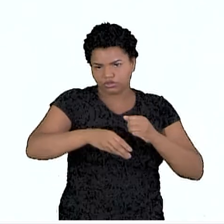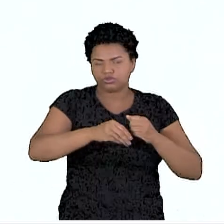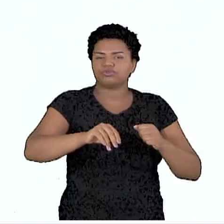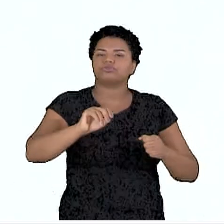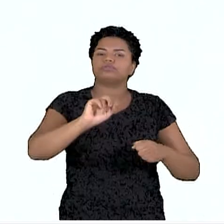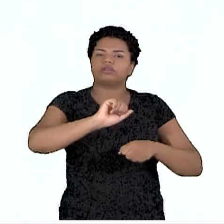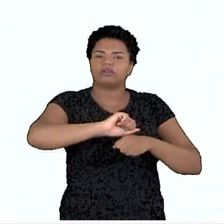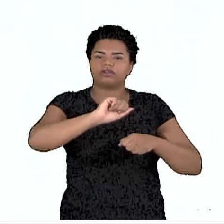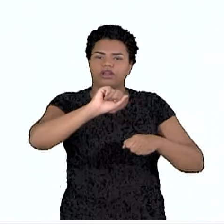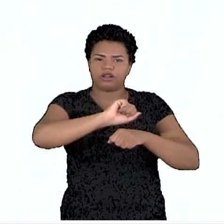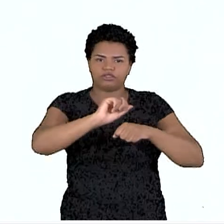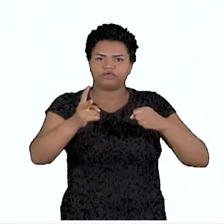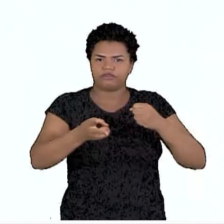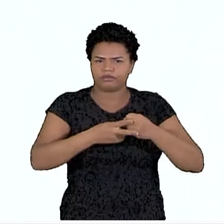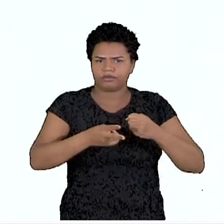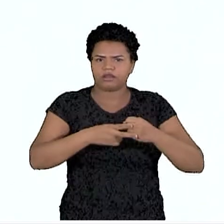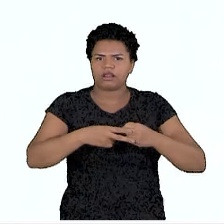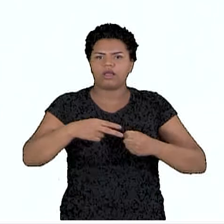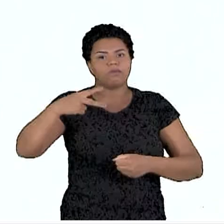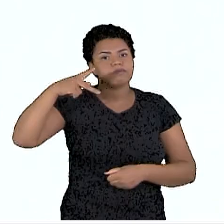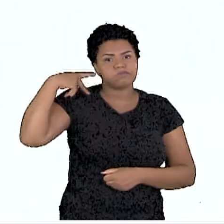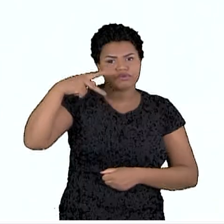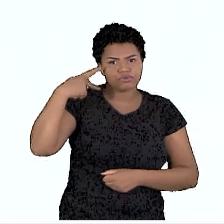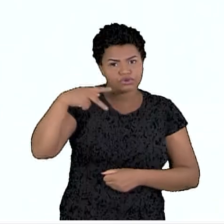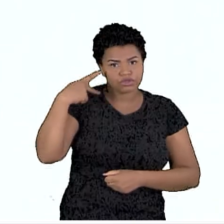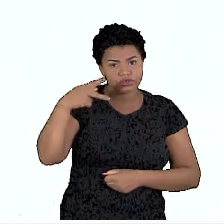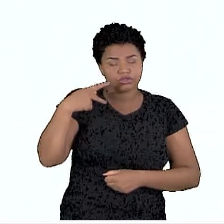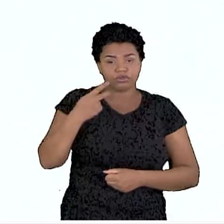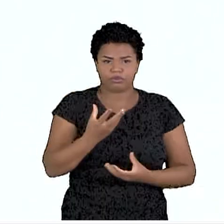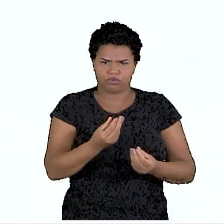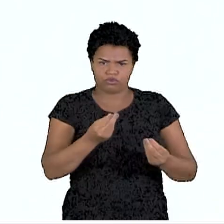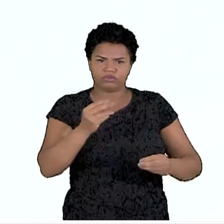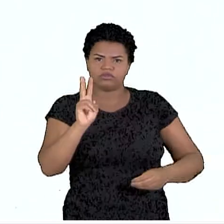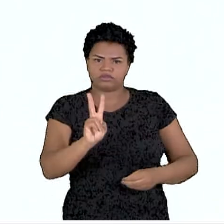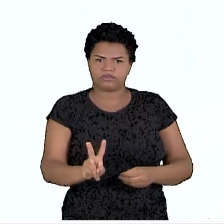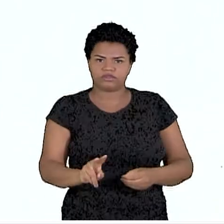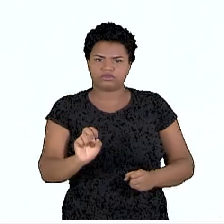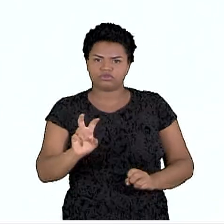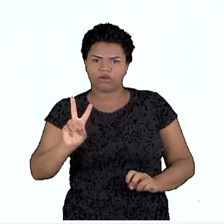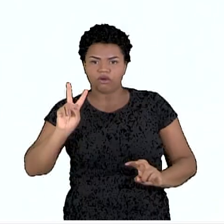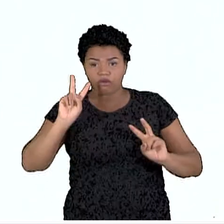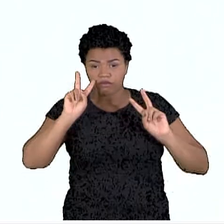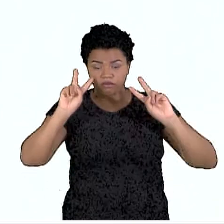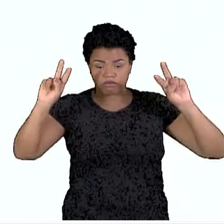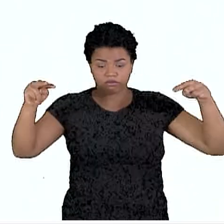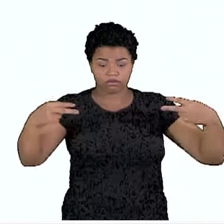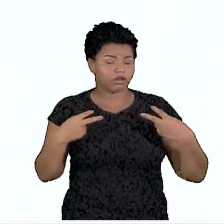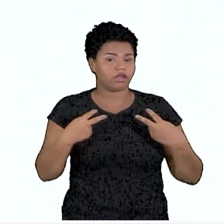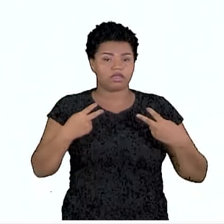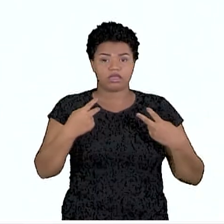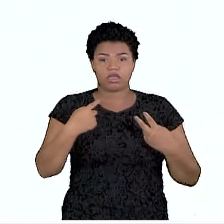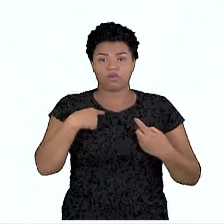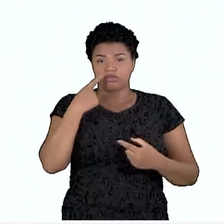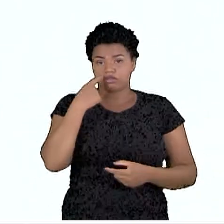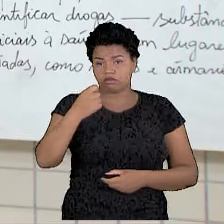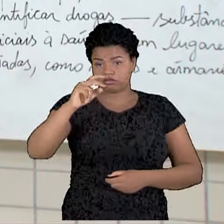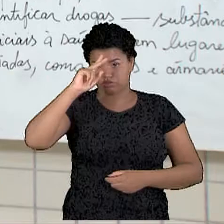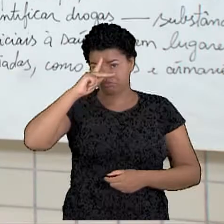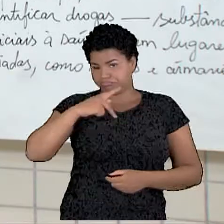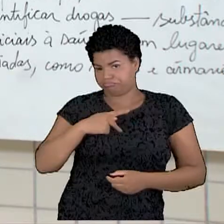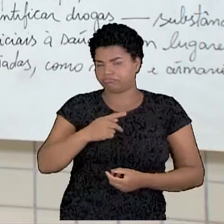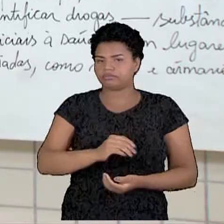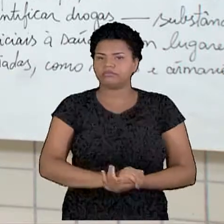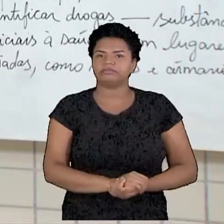vezes, adjunto adverbial, visam somente o quê? Os próprios interesses. 4.